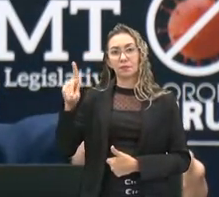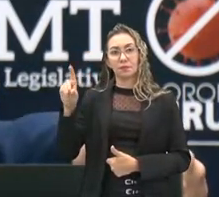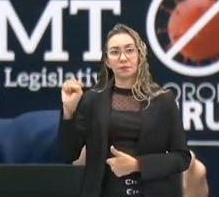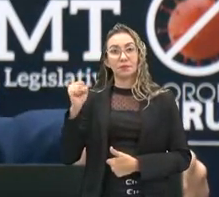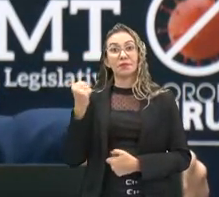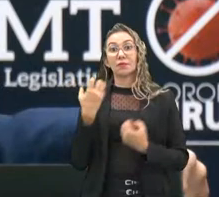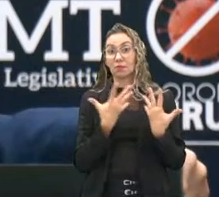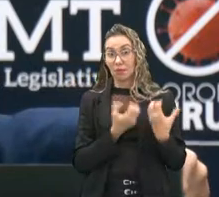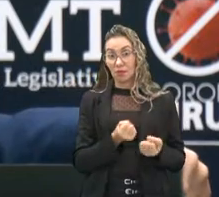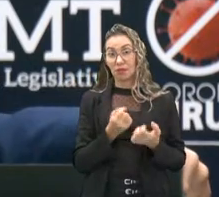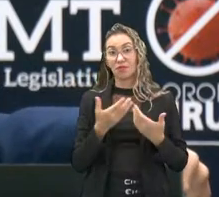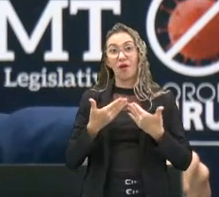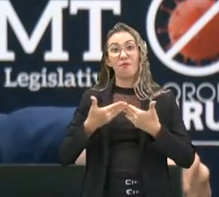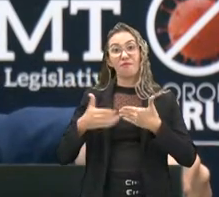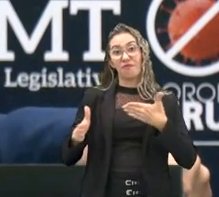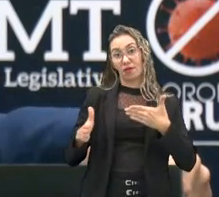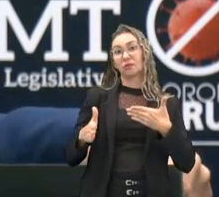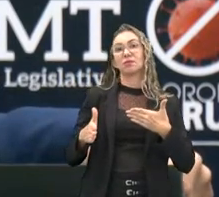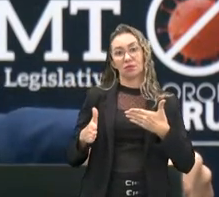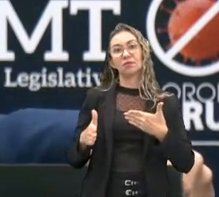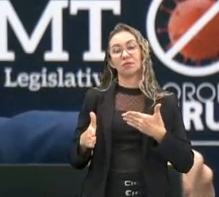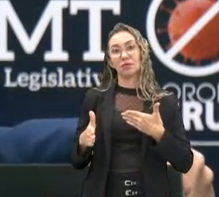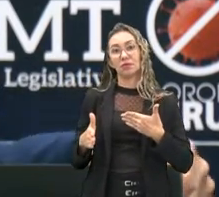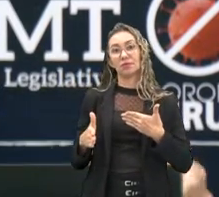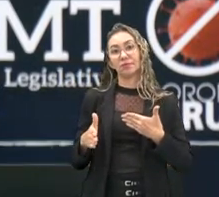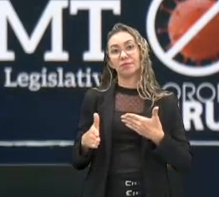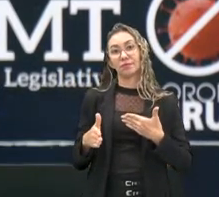das principais pernas para derrubar a monarquia em